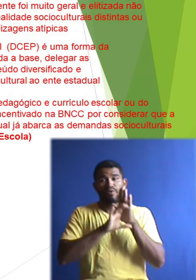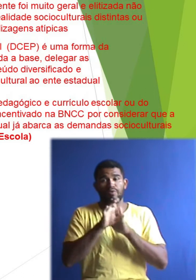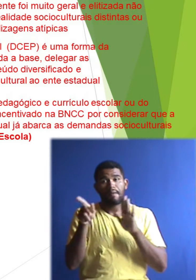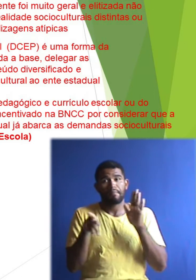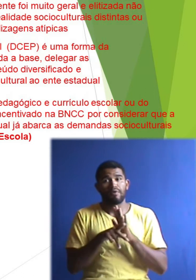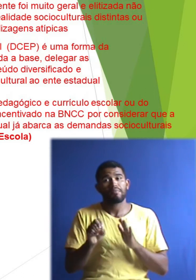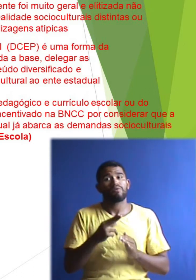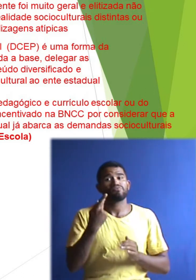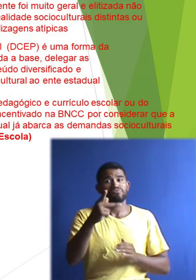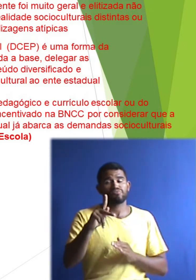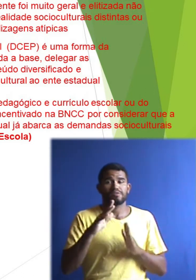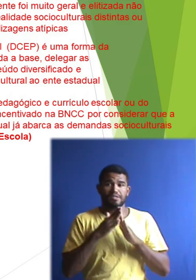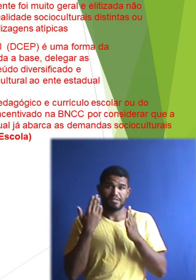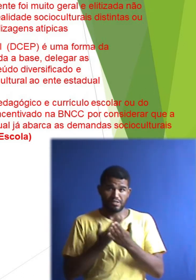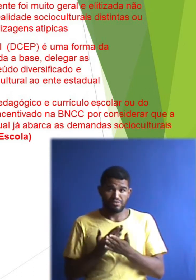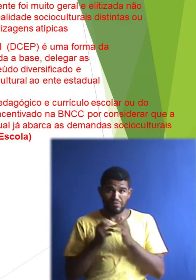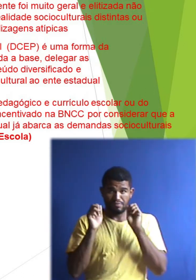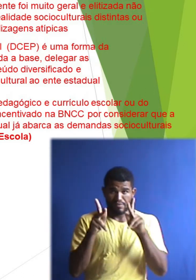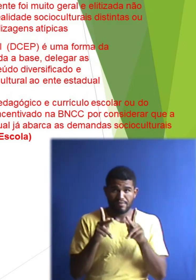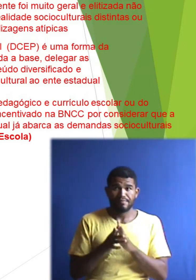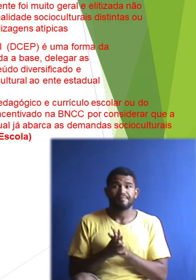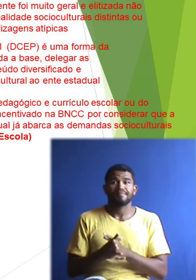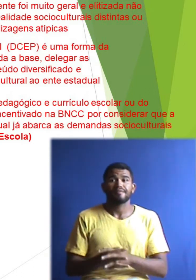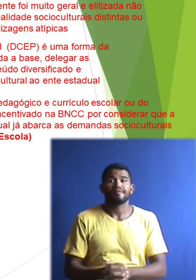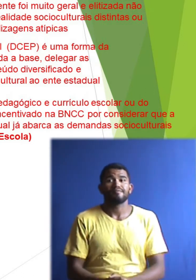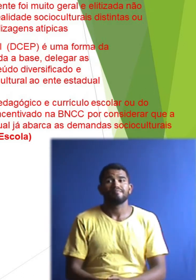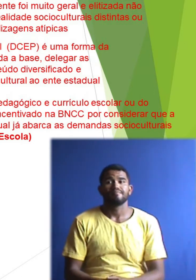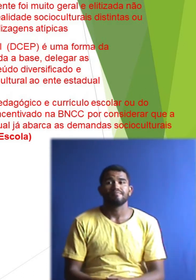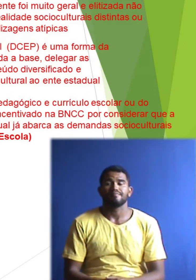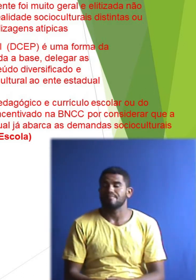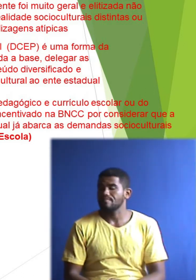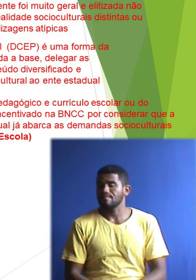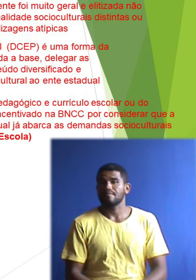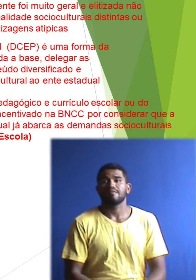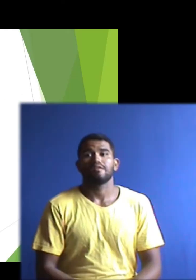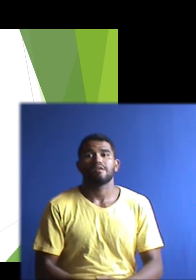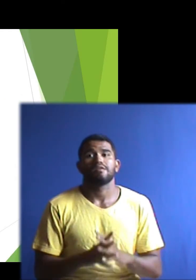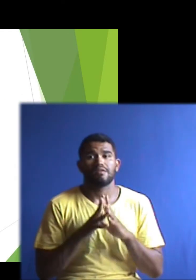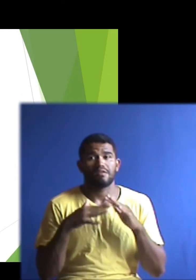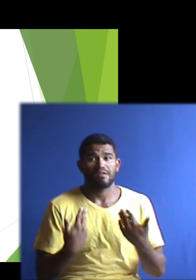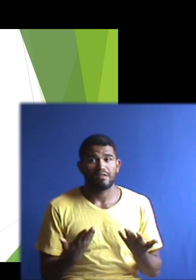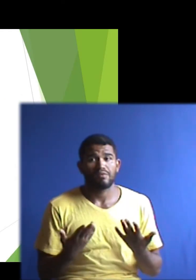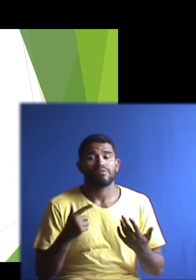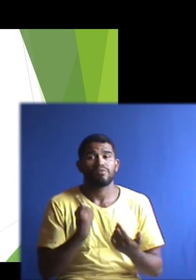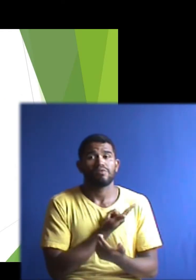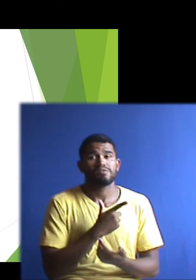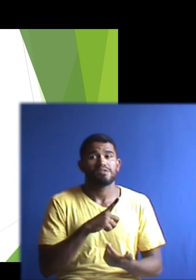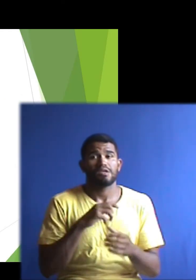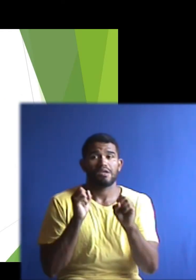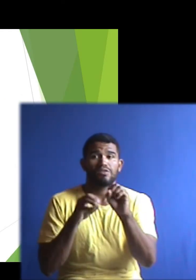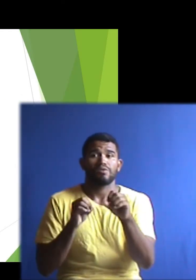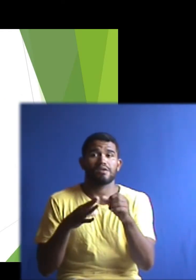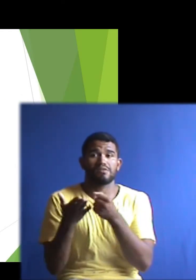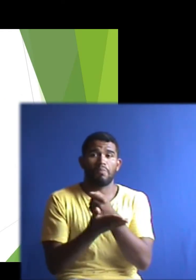escola, tá bom? Então, a gente tem a educação